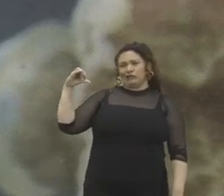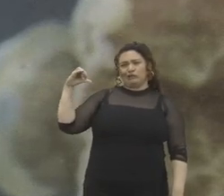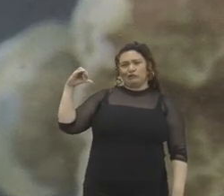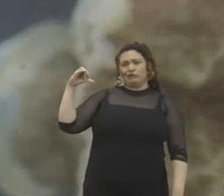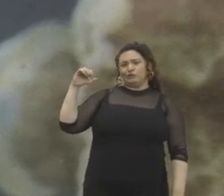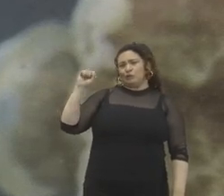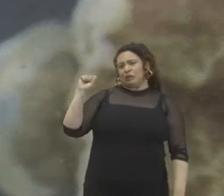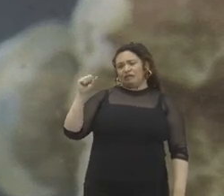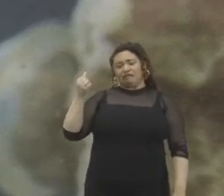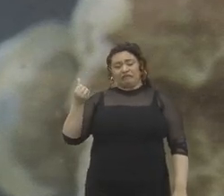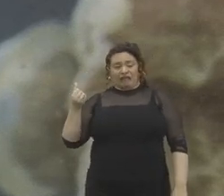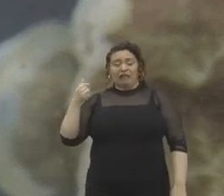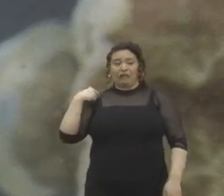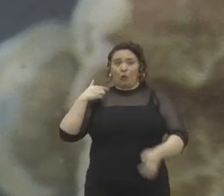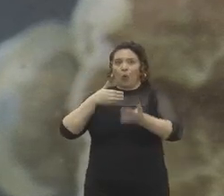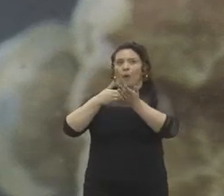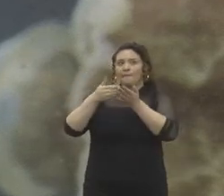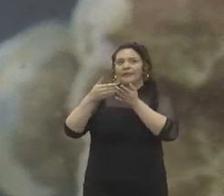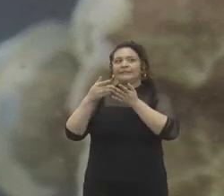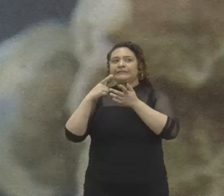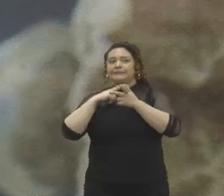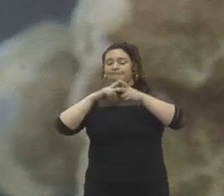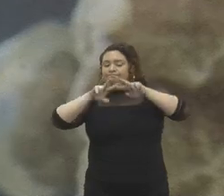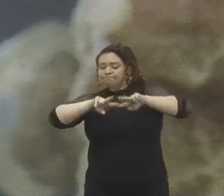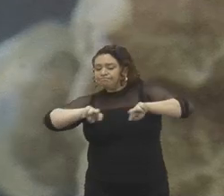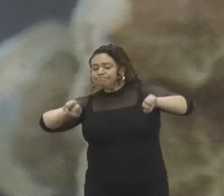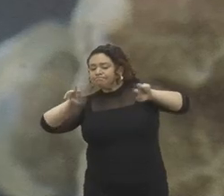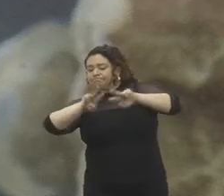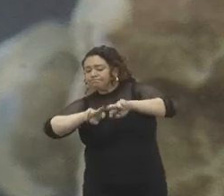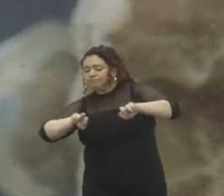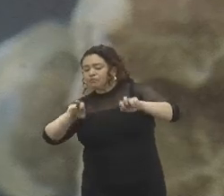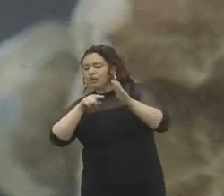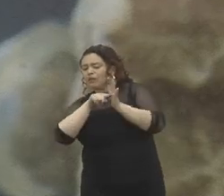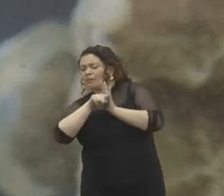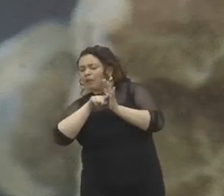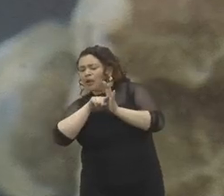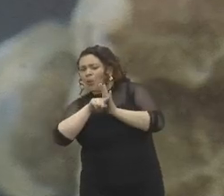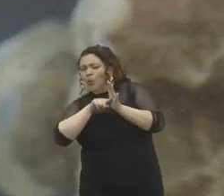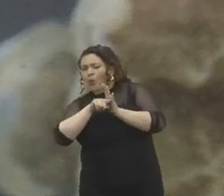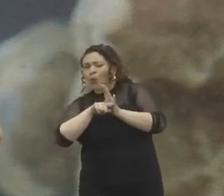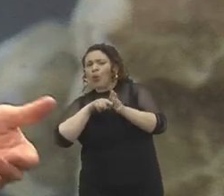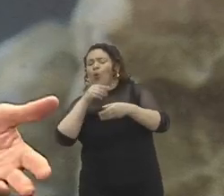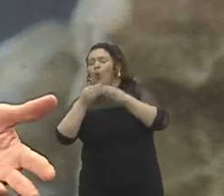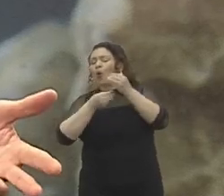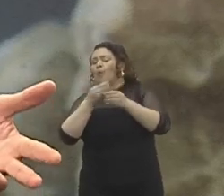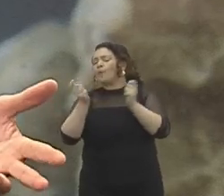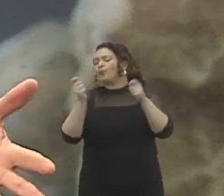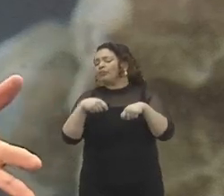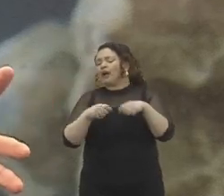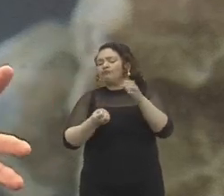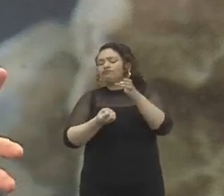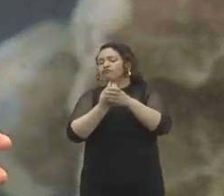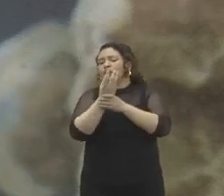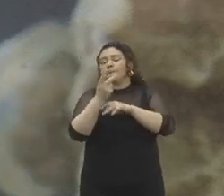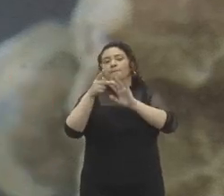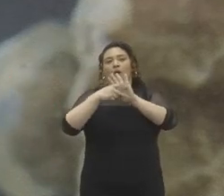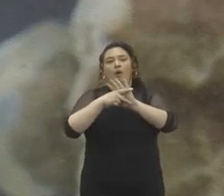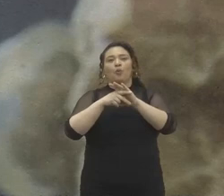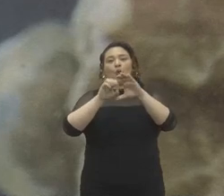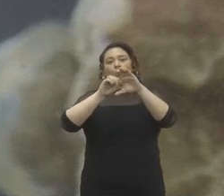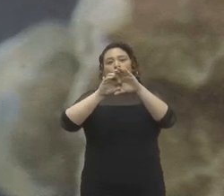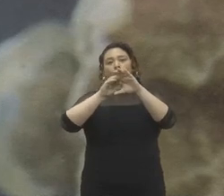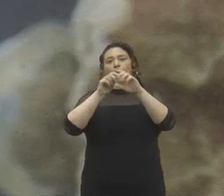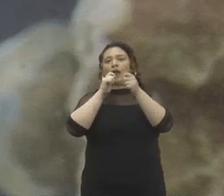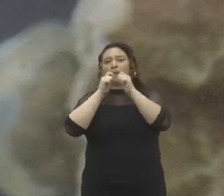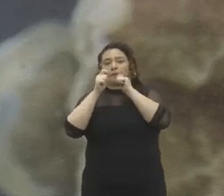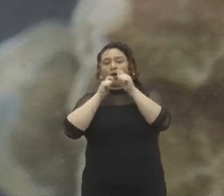86 A mergulhar justamente para poder fazer um uma um documentário um Globo Repórter eh em Fernando de